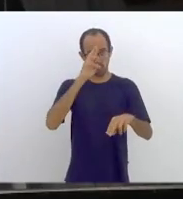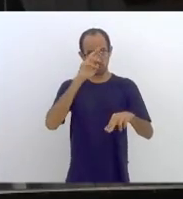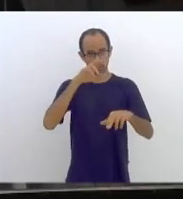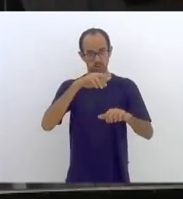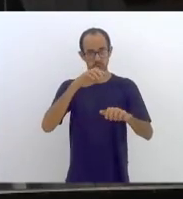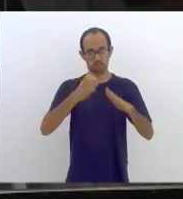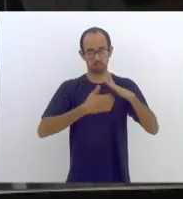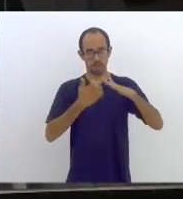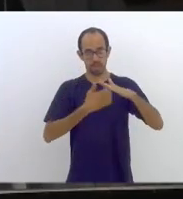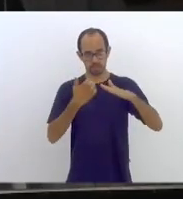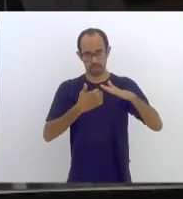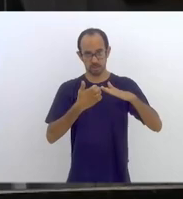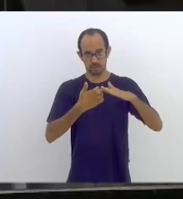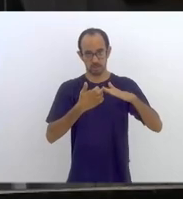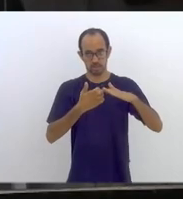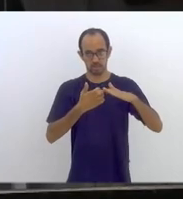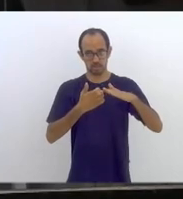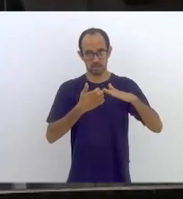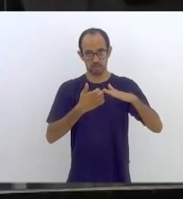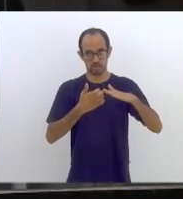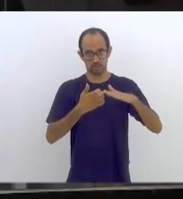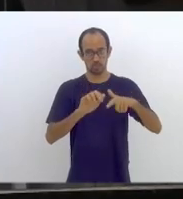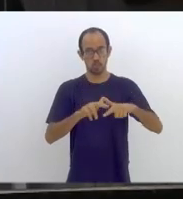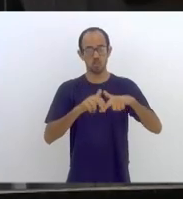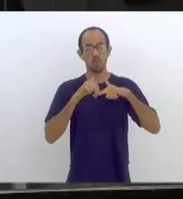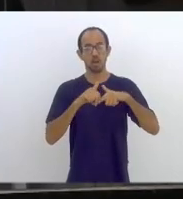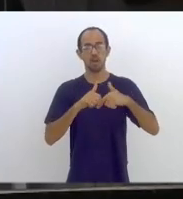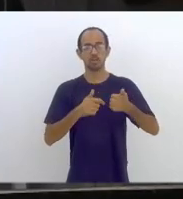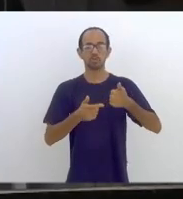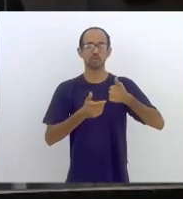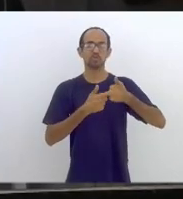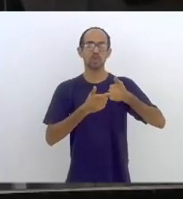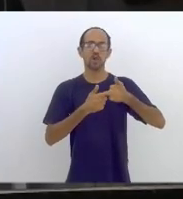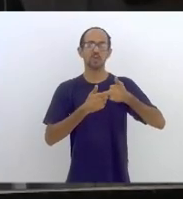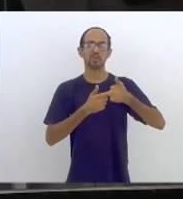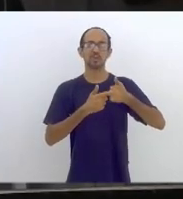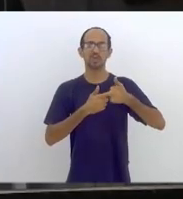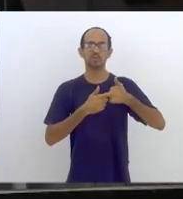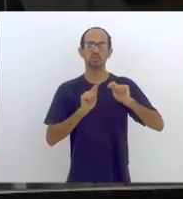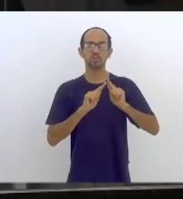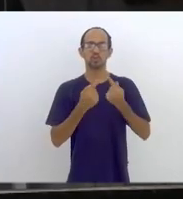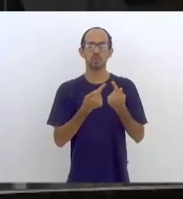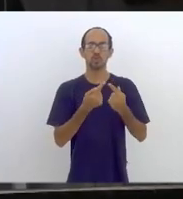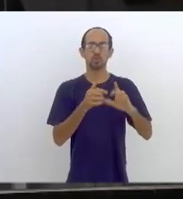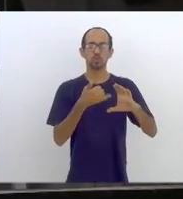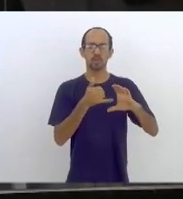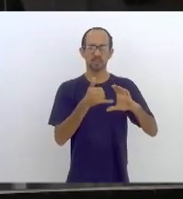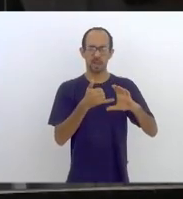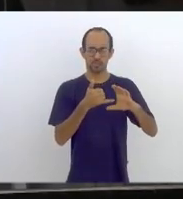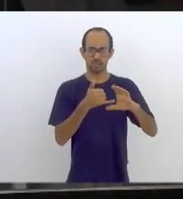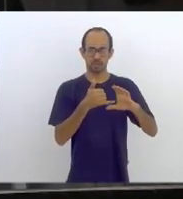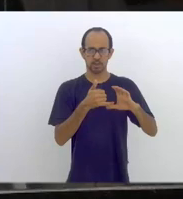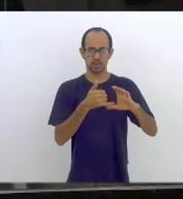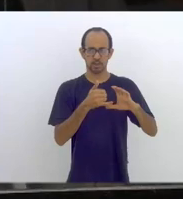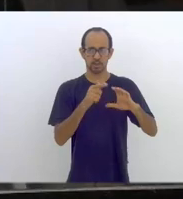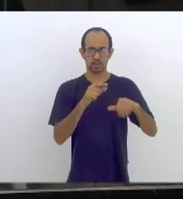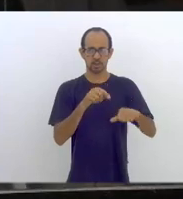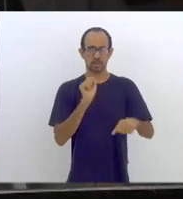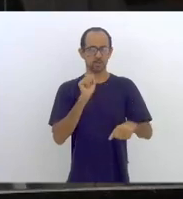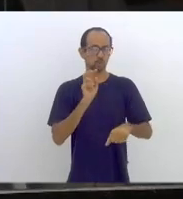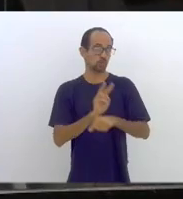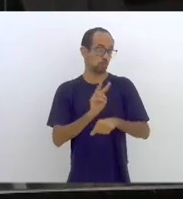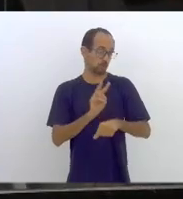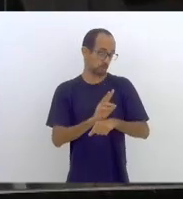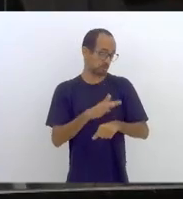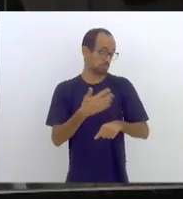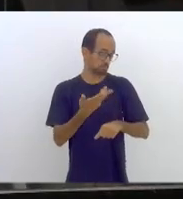com base em joinha de grupo de WhatsApp supostamente para defender a nossa